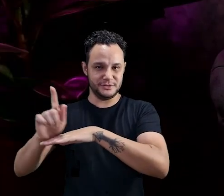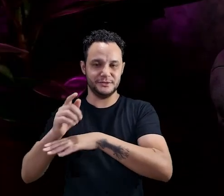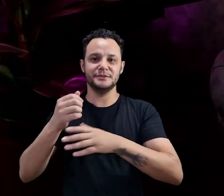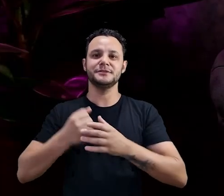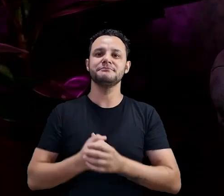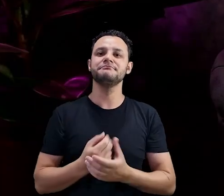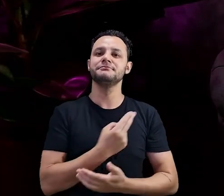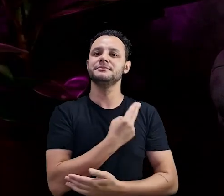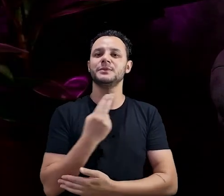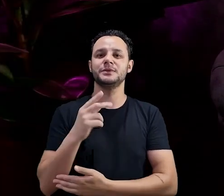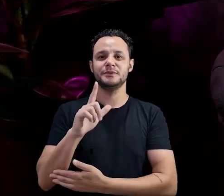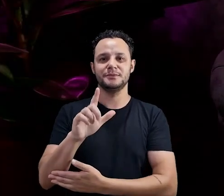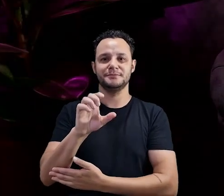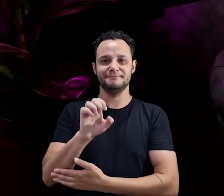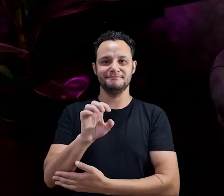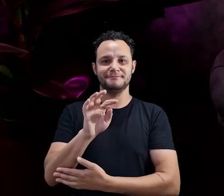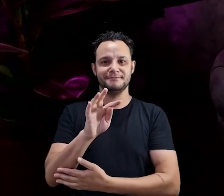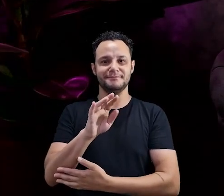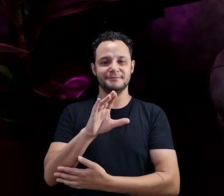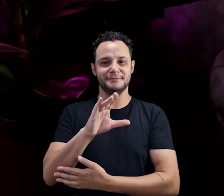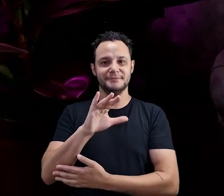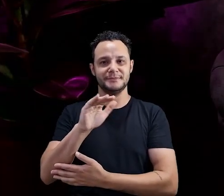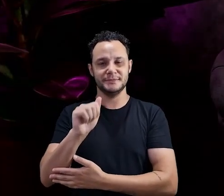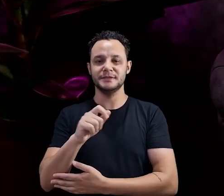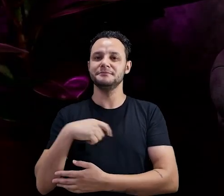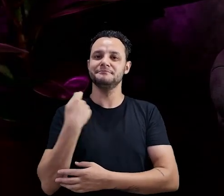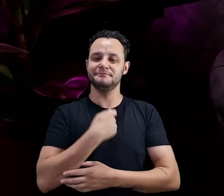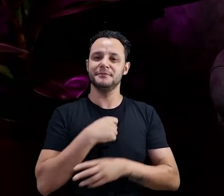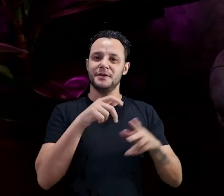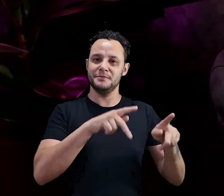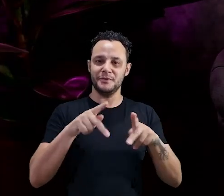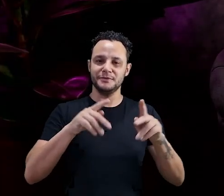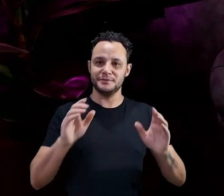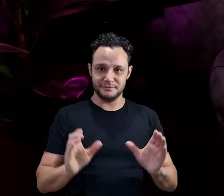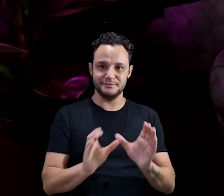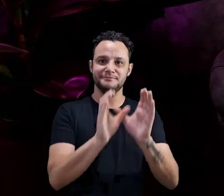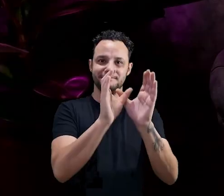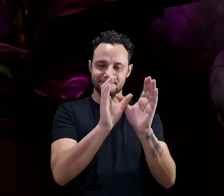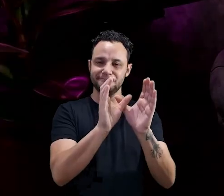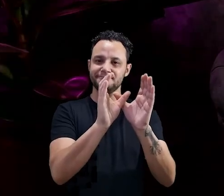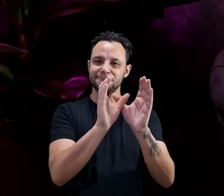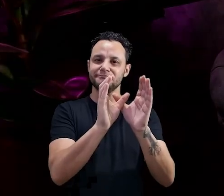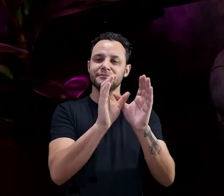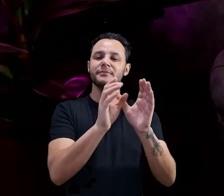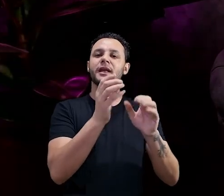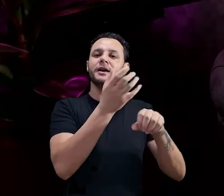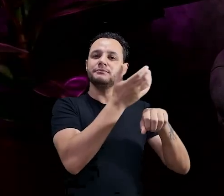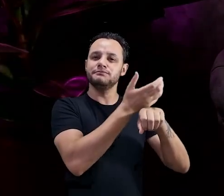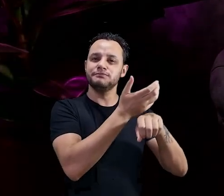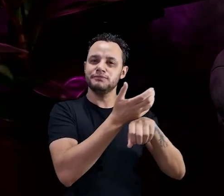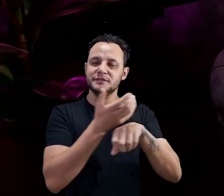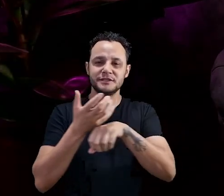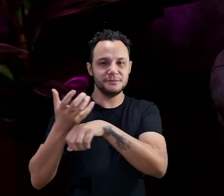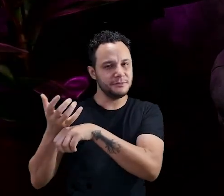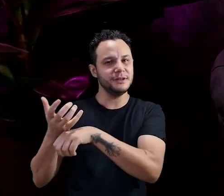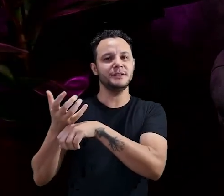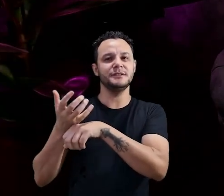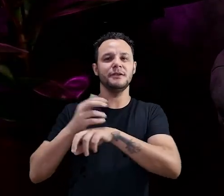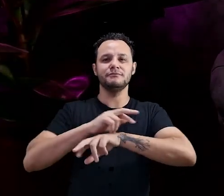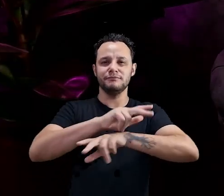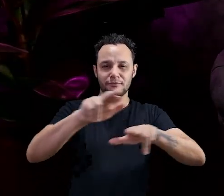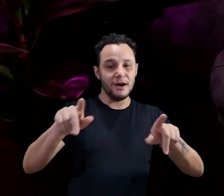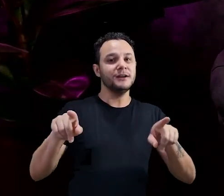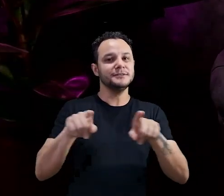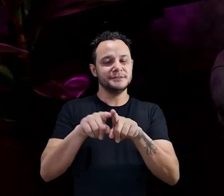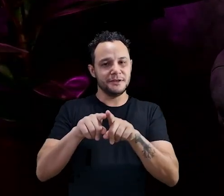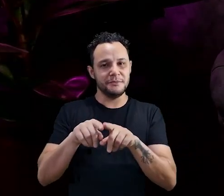educação básica. Meu nome é Letícia Pádua, eu sou professora do UFVJM, entre outras disciplinas, eu ministro a disciplina de